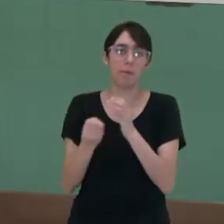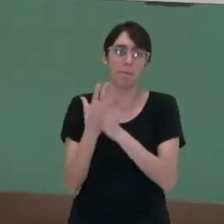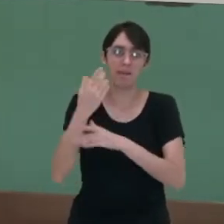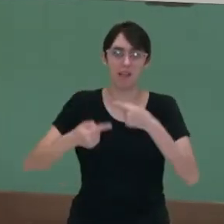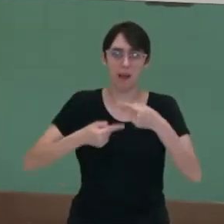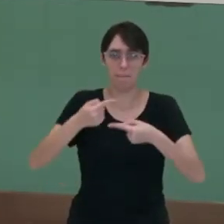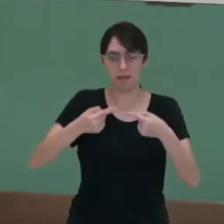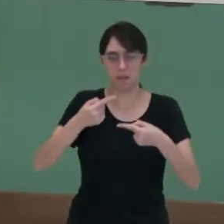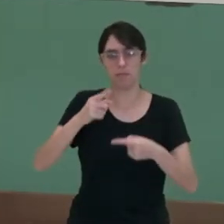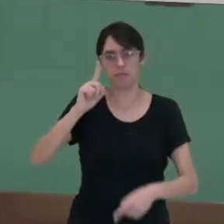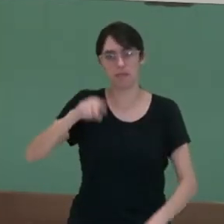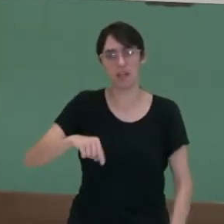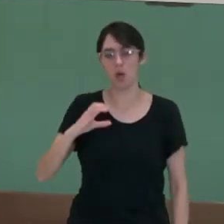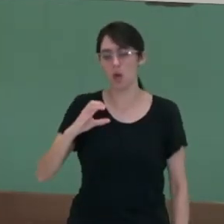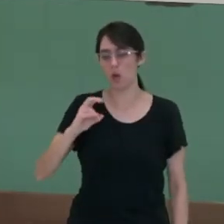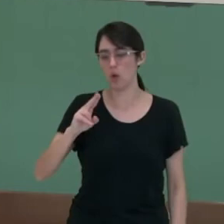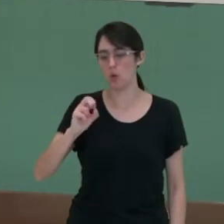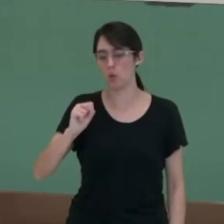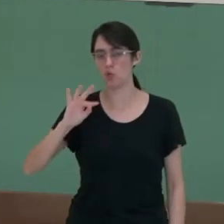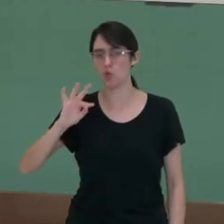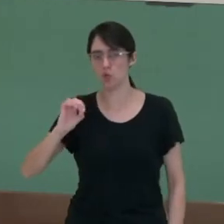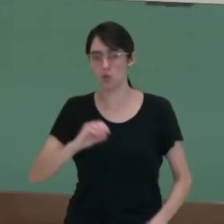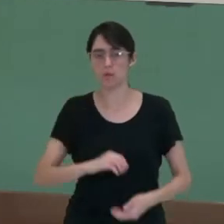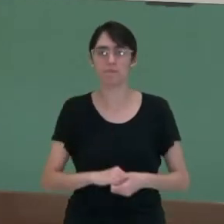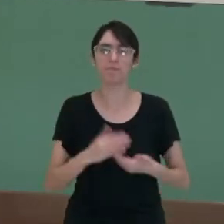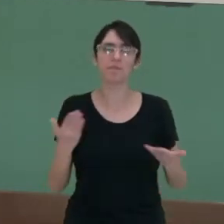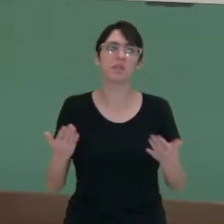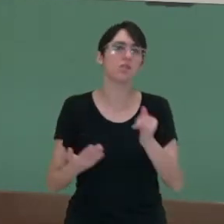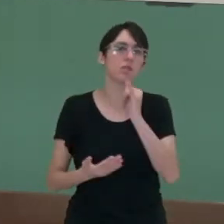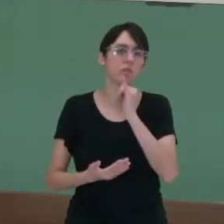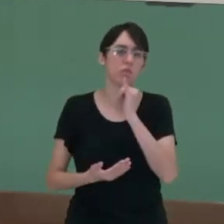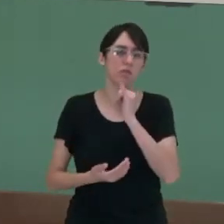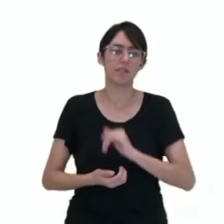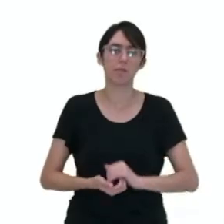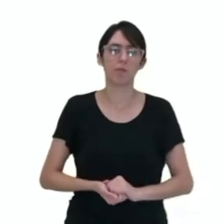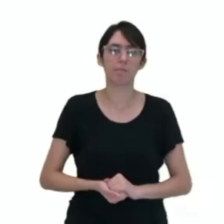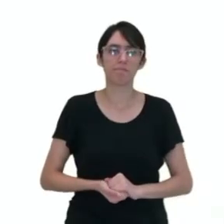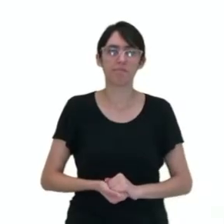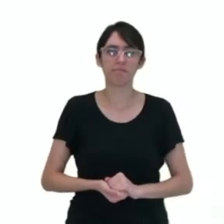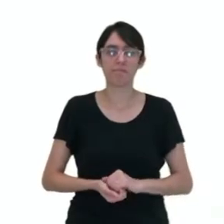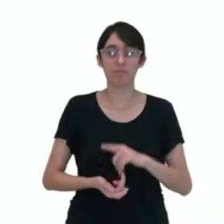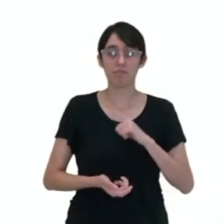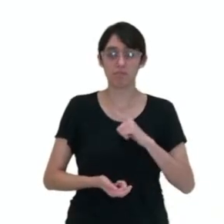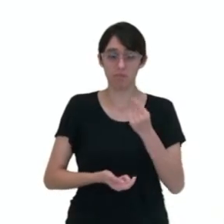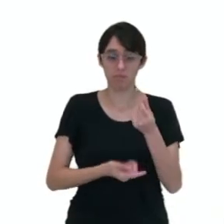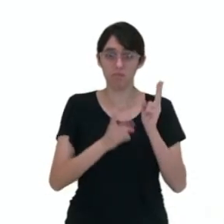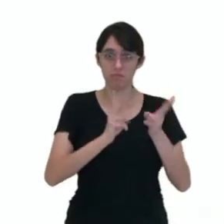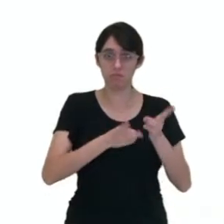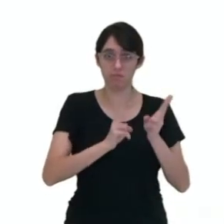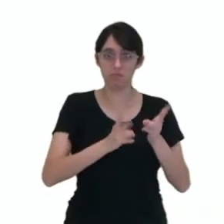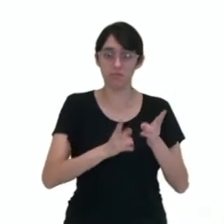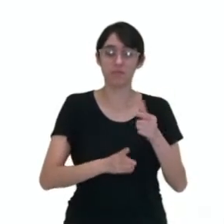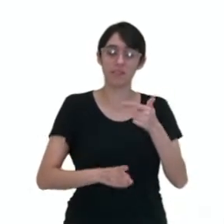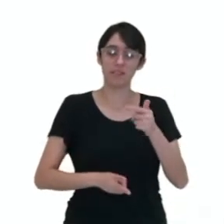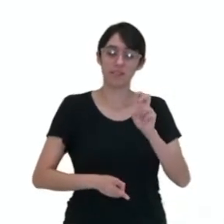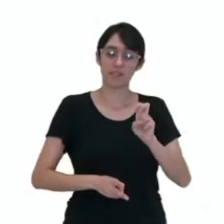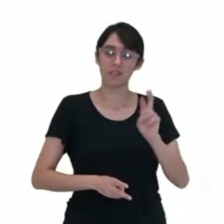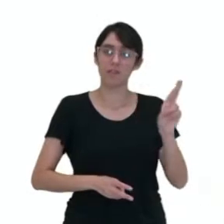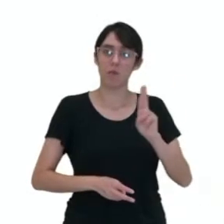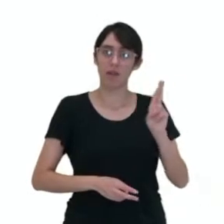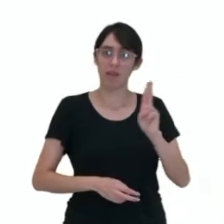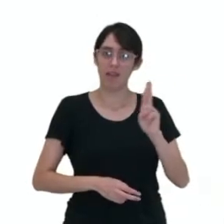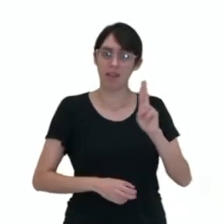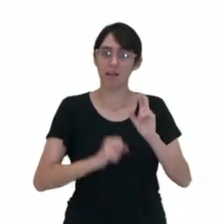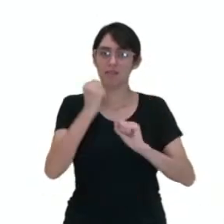função custo. Então nós vamos pegar aqui, digamos que nós temos um custo fixo de R$ 75 para